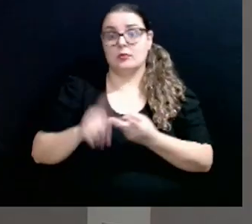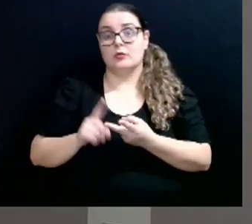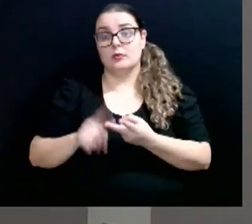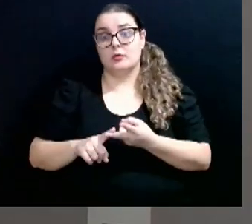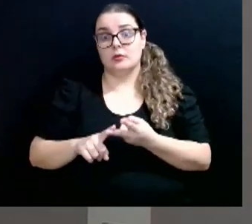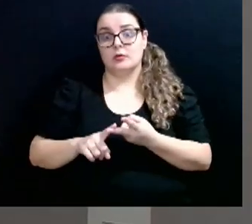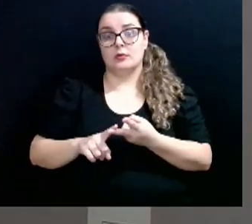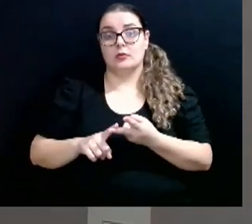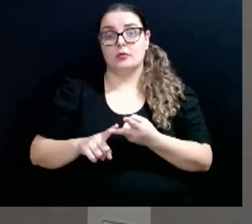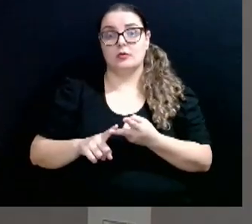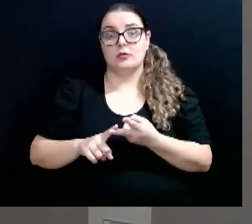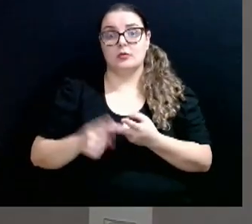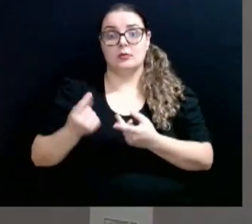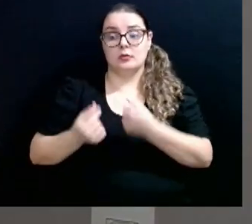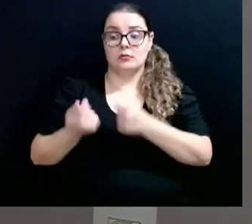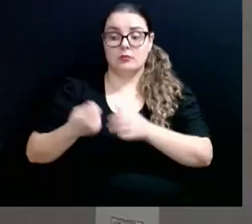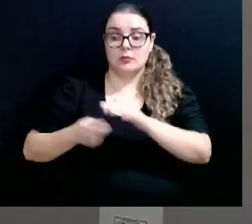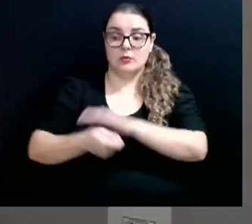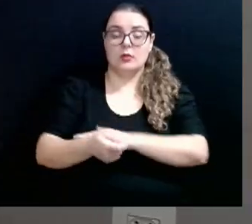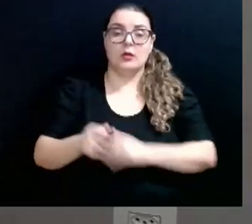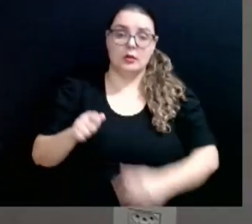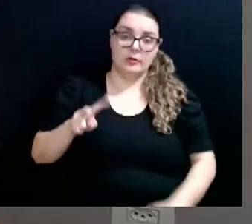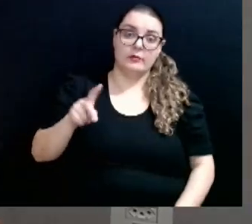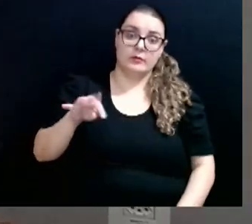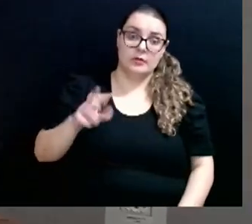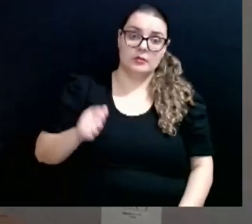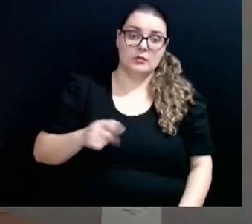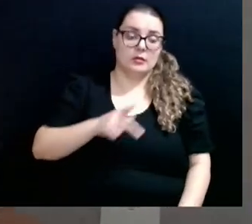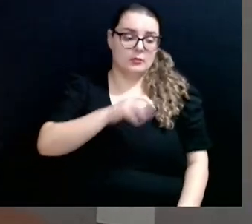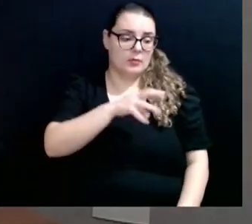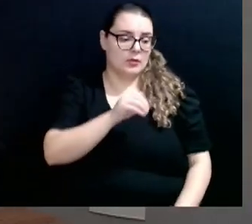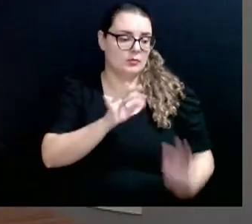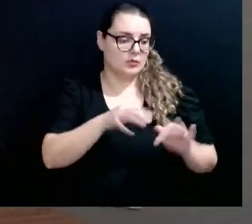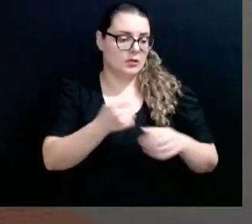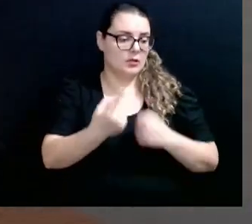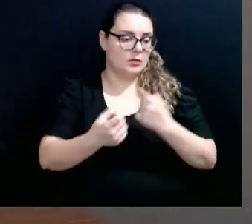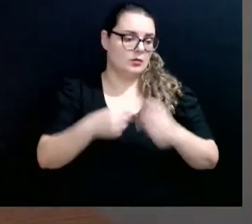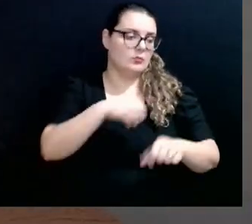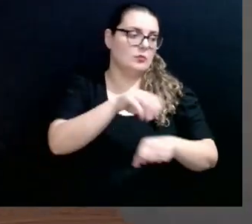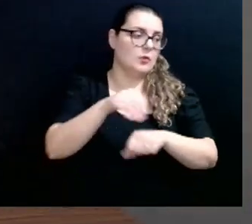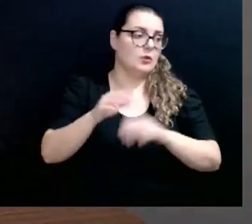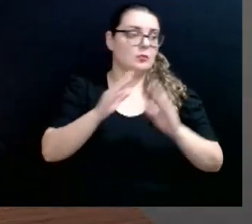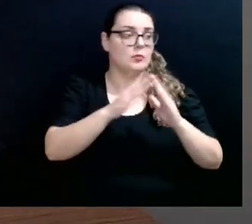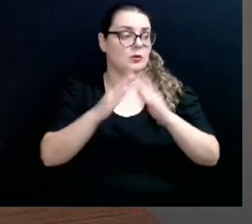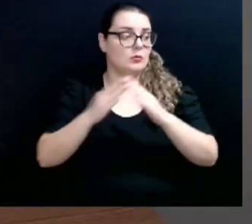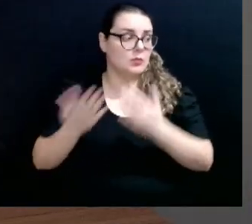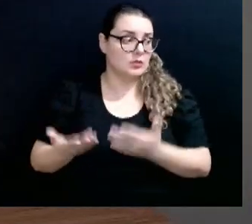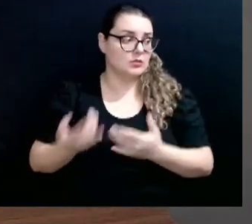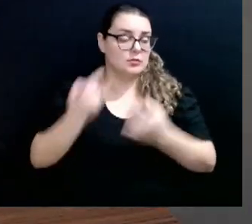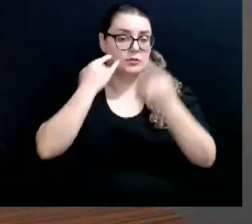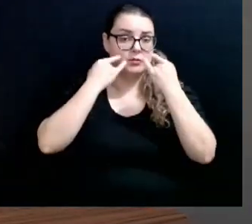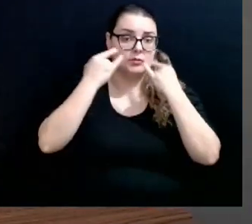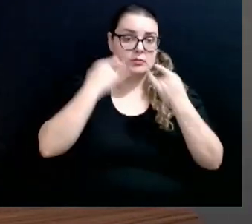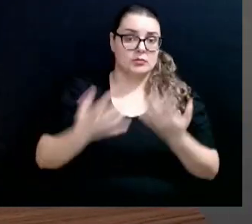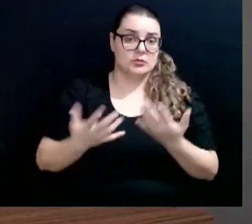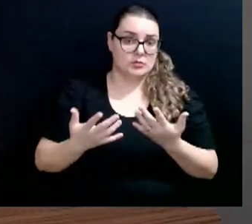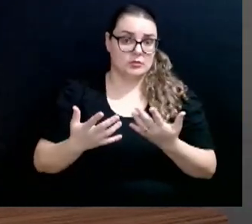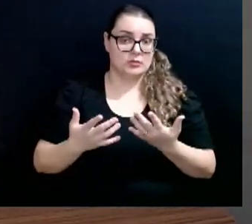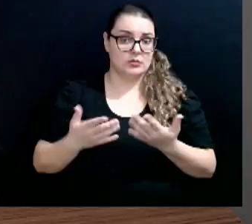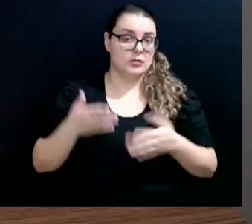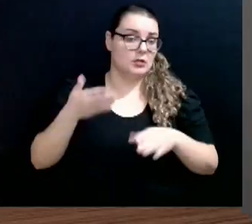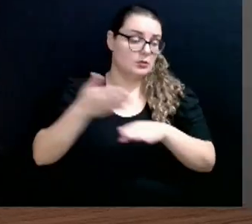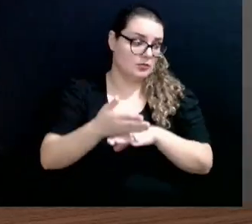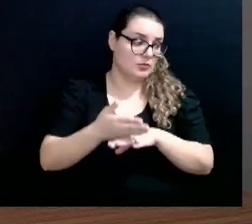um dinheiro praticamente à vista. Pedro, para a gente finalizar aqui, tem mais alguma dica para o pessoal que está em casa, né, está se interessando em participar de